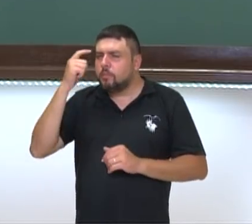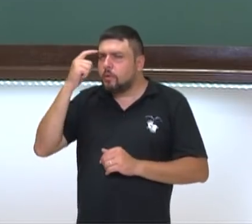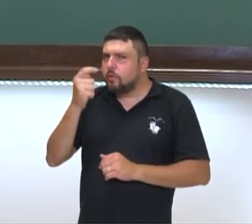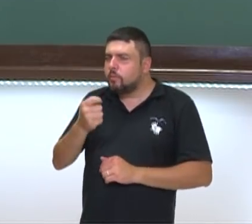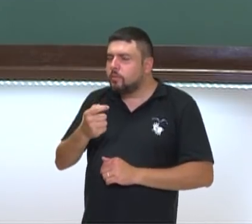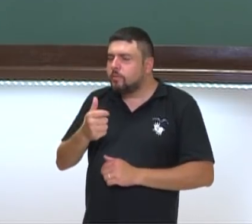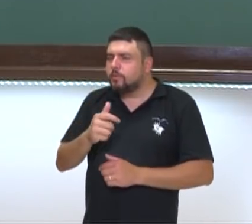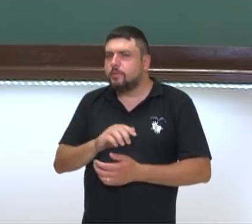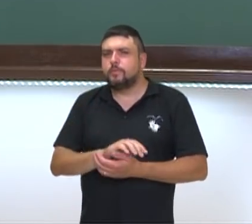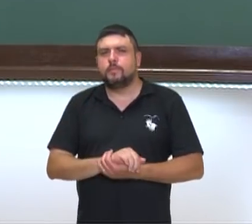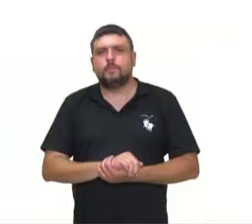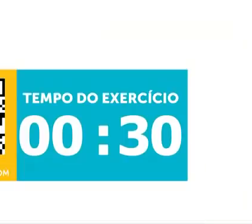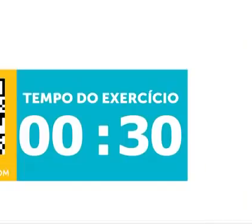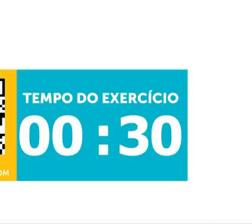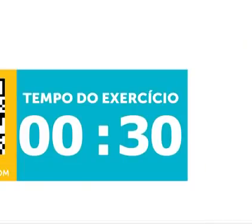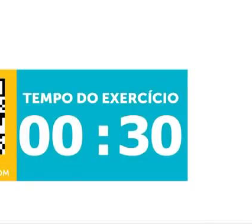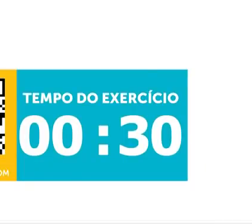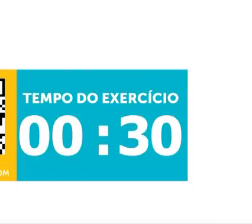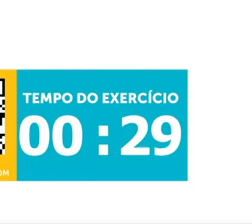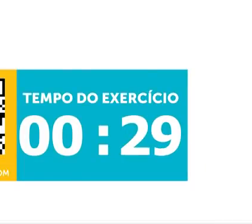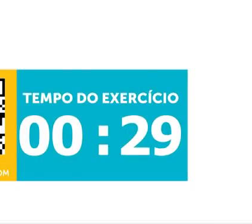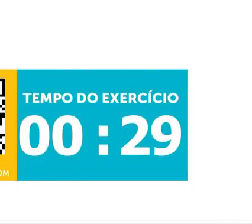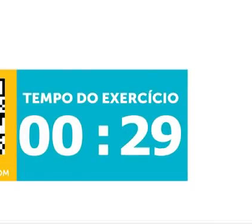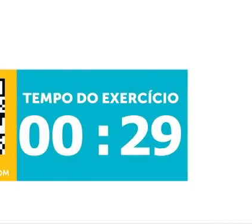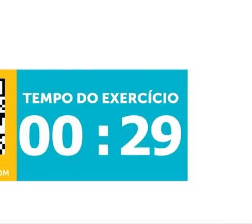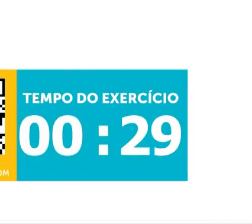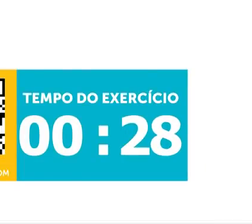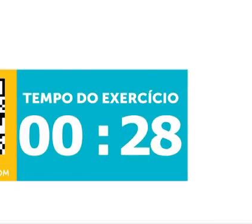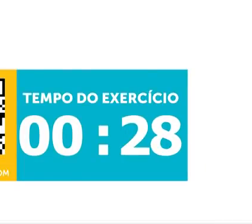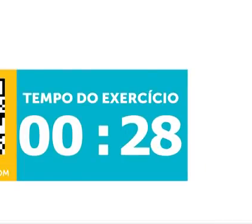pouco? Tempo para vocês.